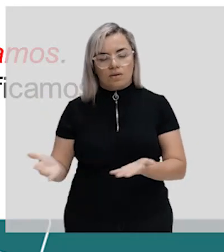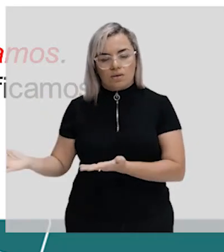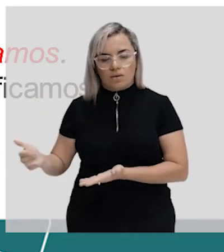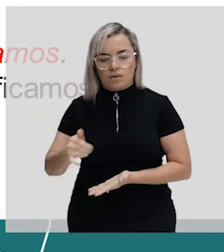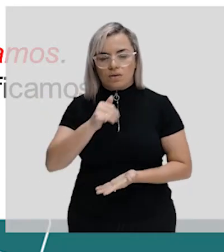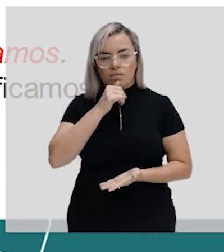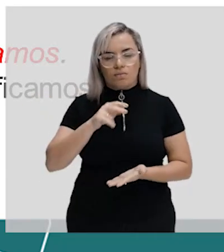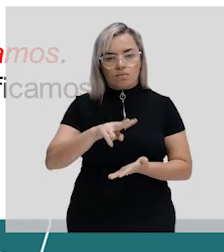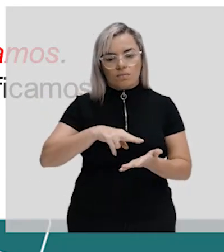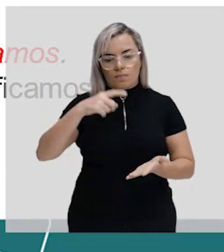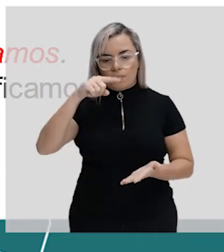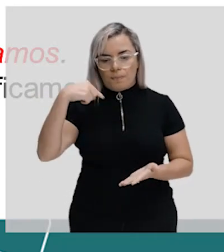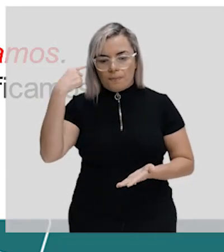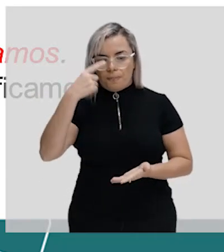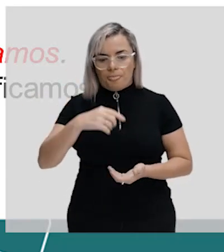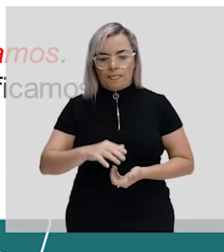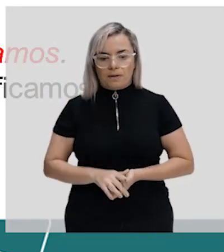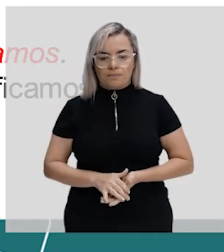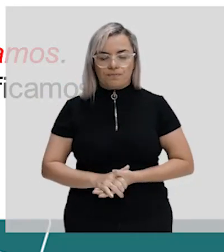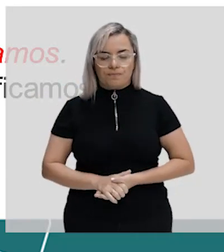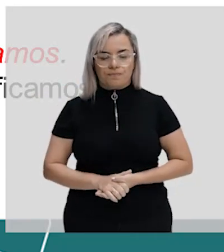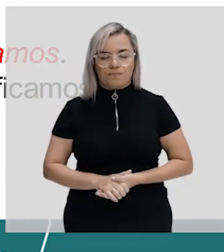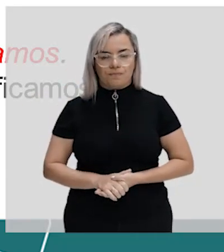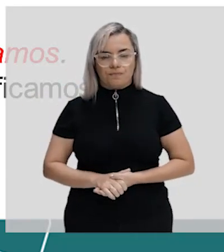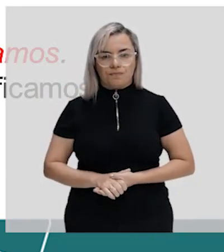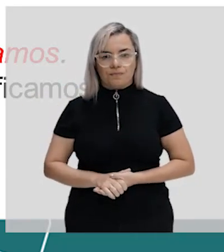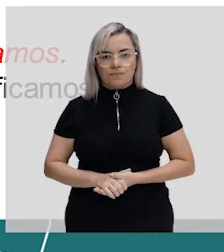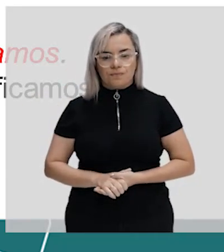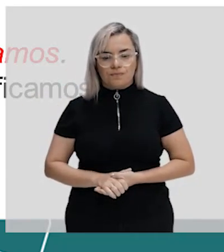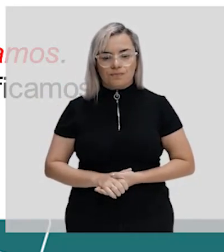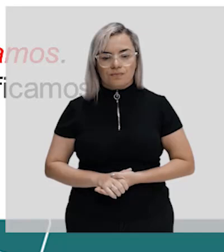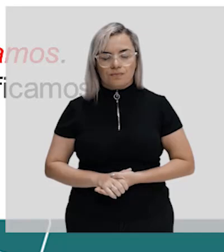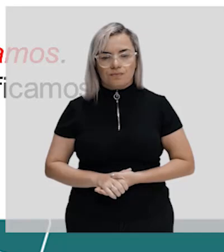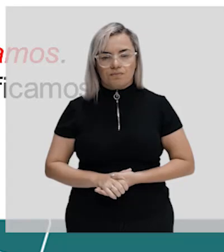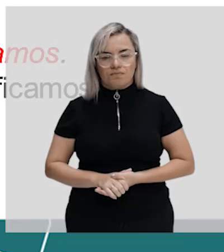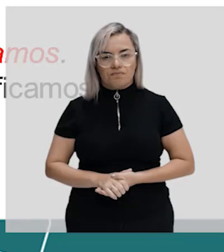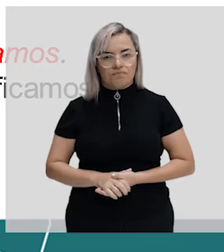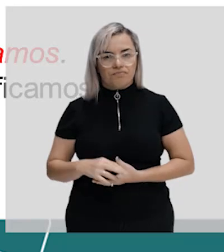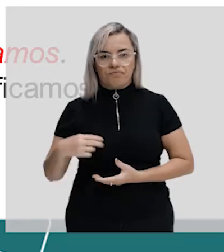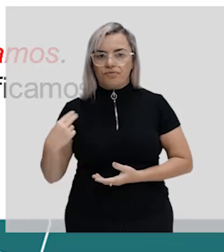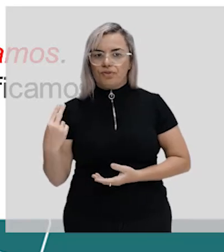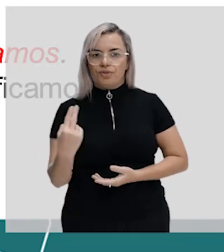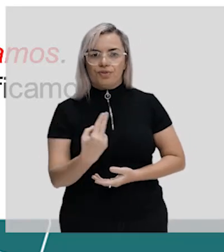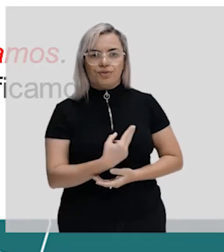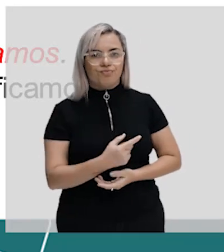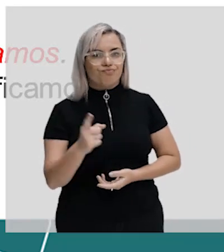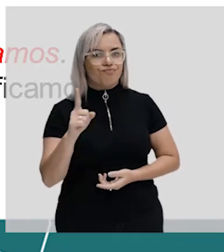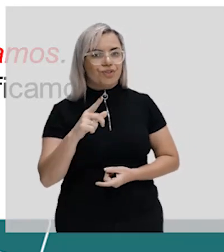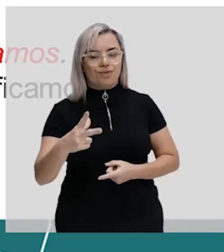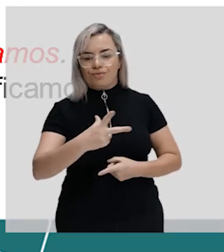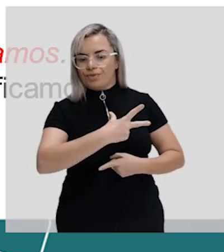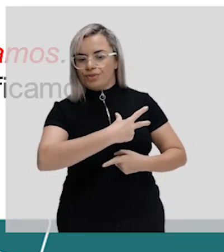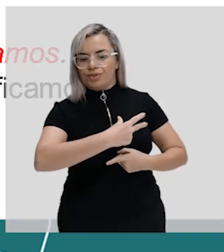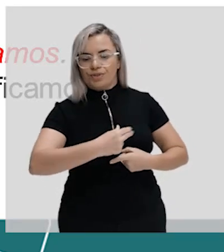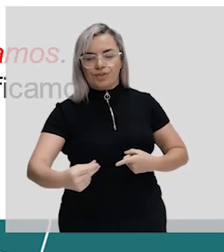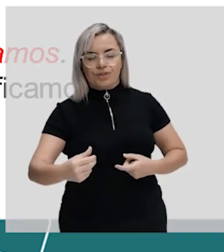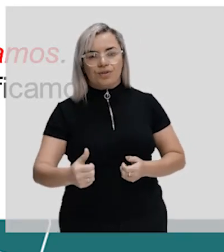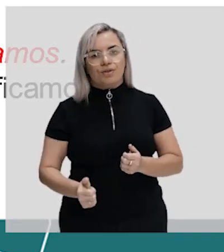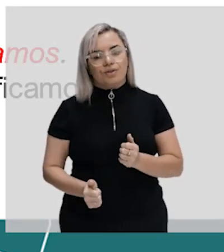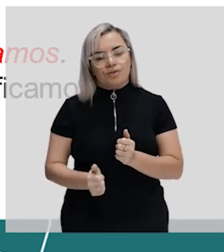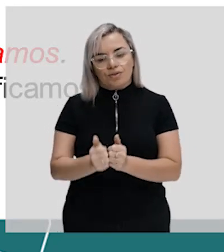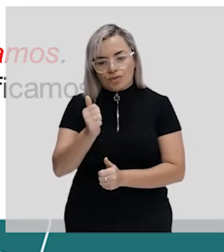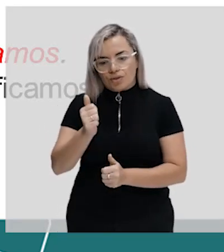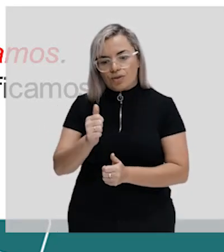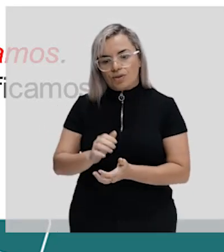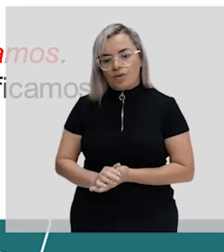partido, luego no nos classificamos. Então, nós não ganhamos a partida, né? Não ganhamos a partida,